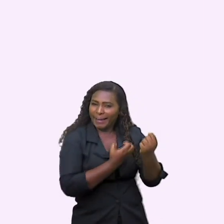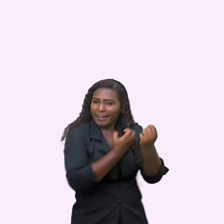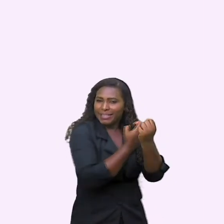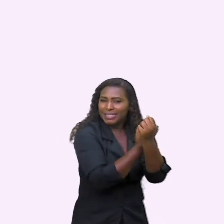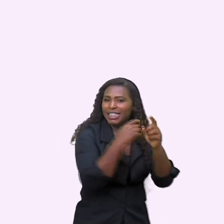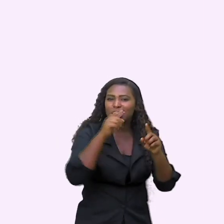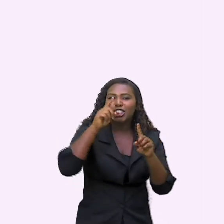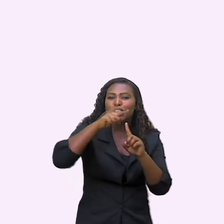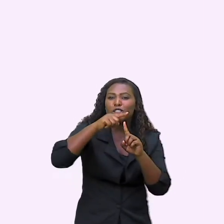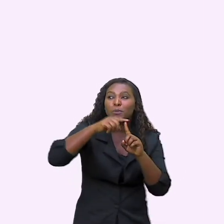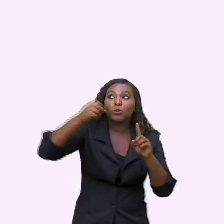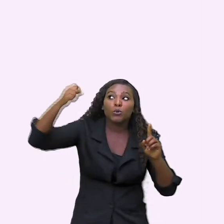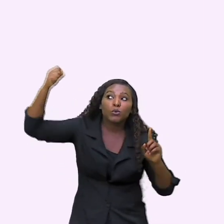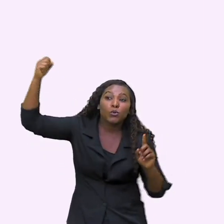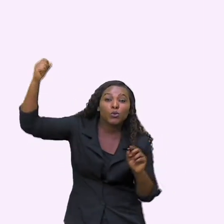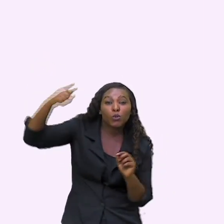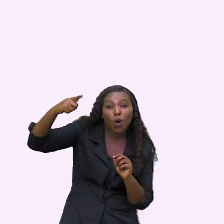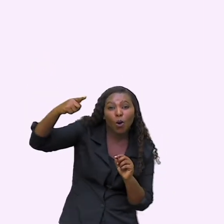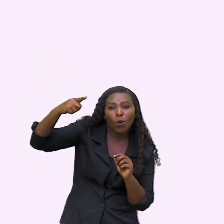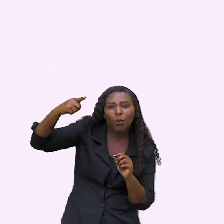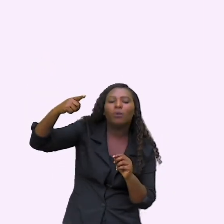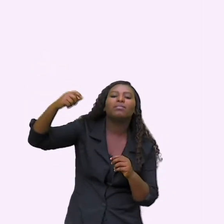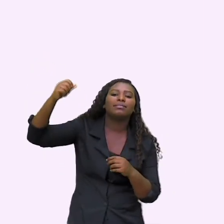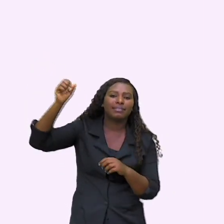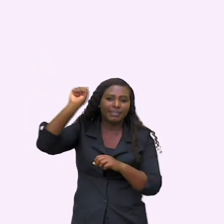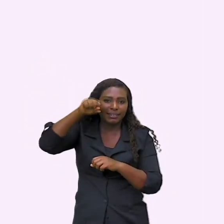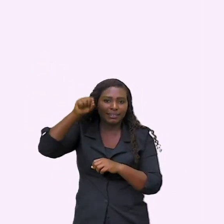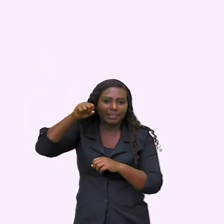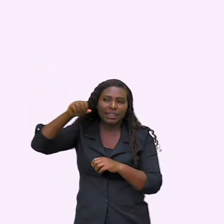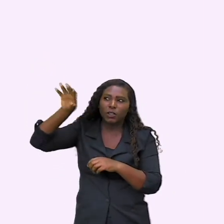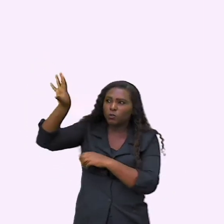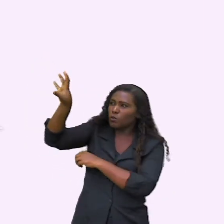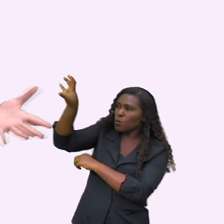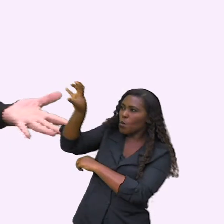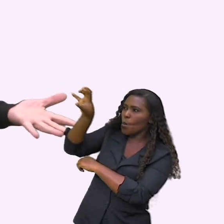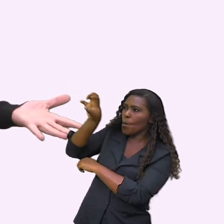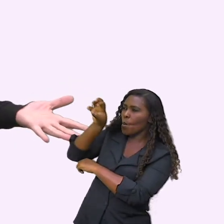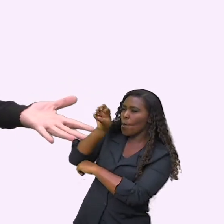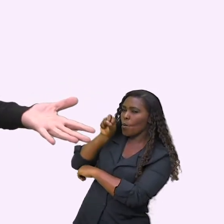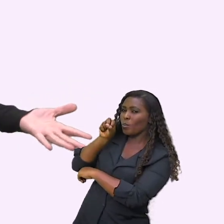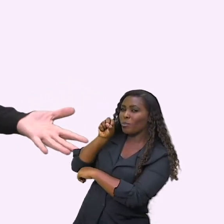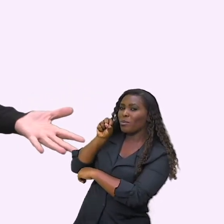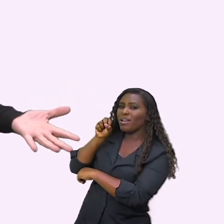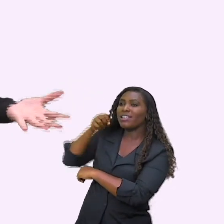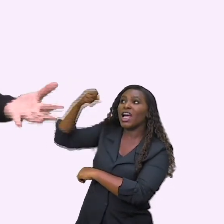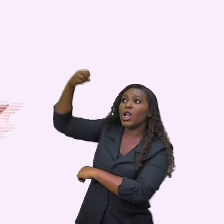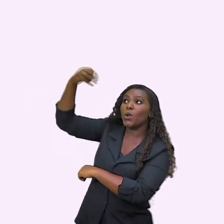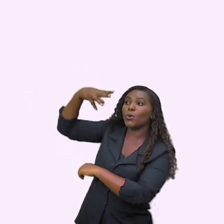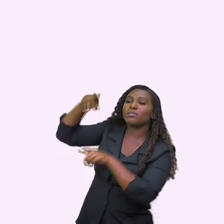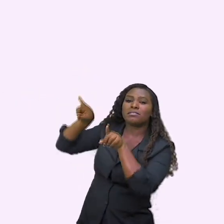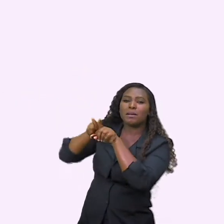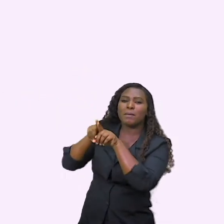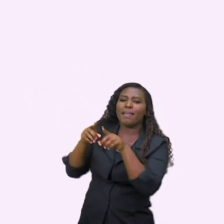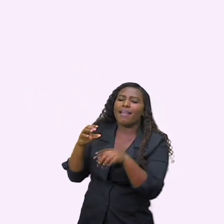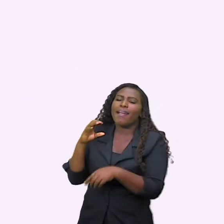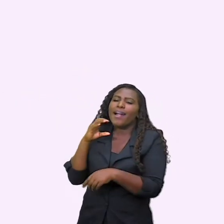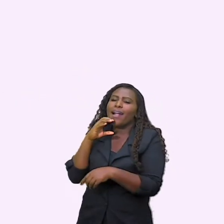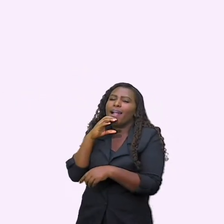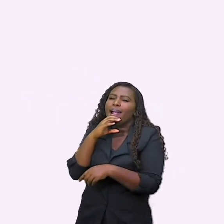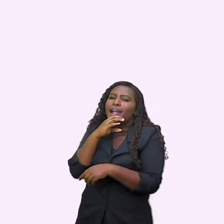é proveniente da luz e do calor do sol, as quais são convertidos em